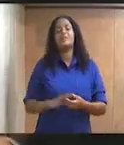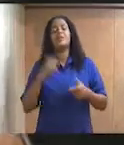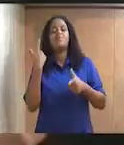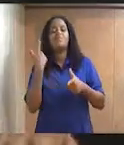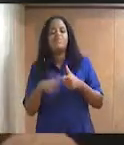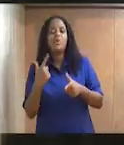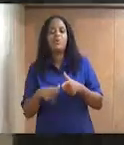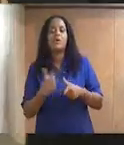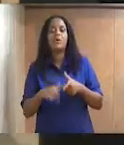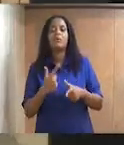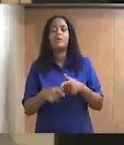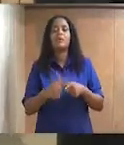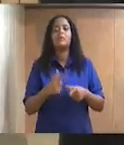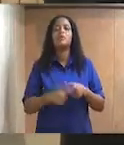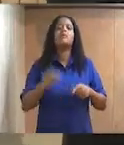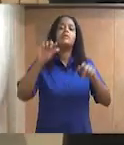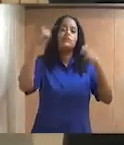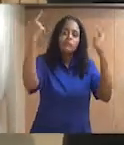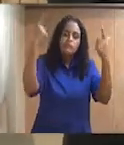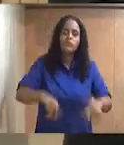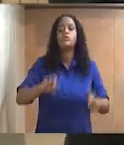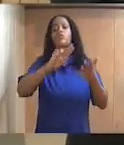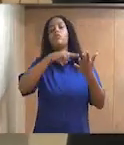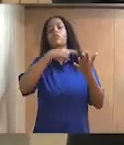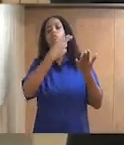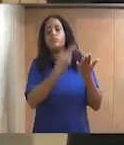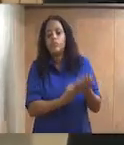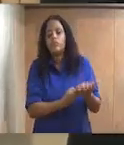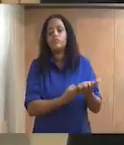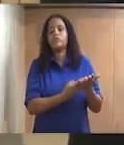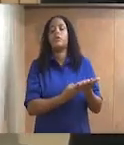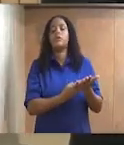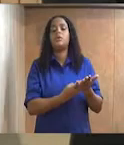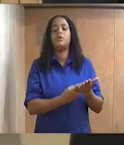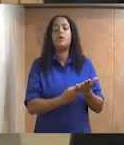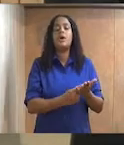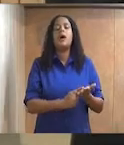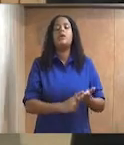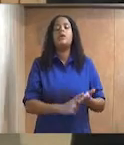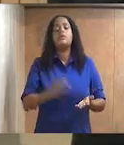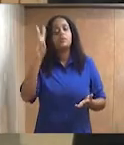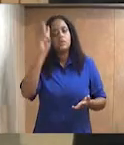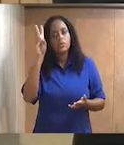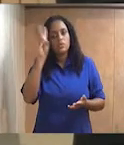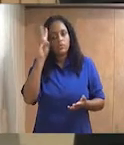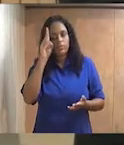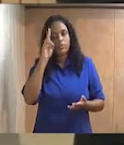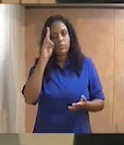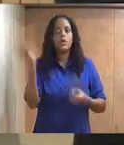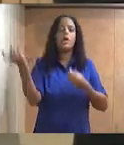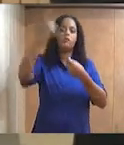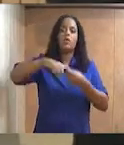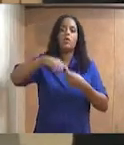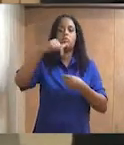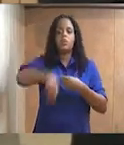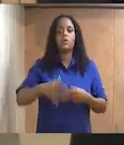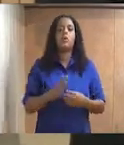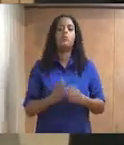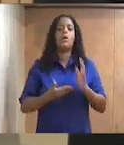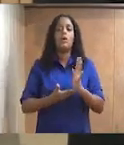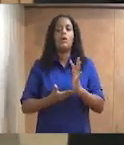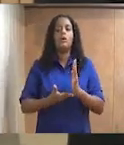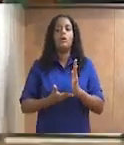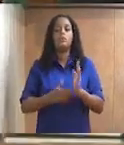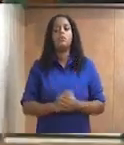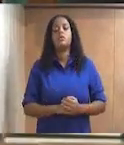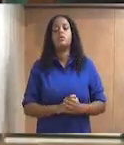probleminha, teve que se internar novamente. A partir de segunda-feira está presente aqui na casa, a próxima sessão.